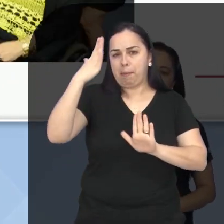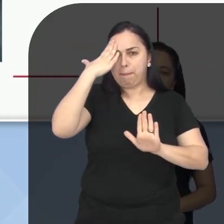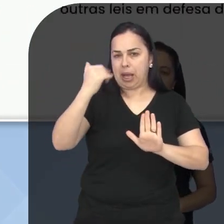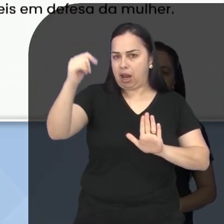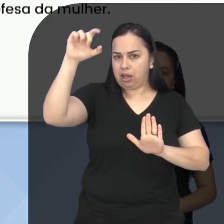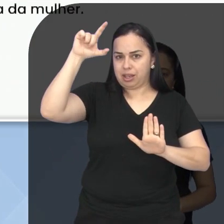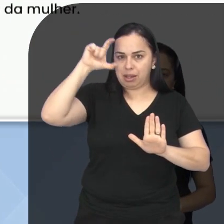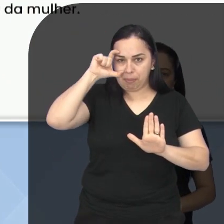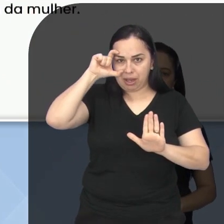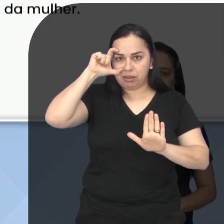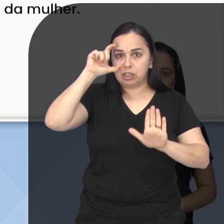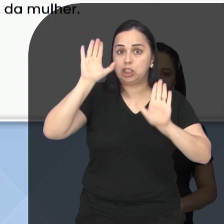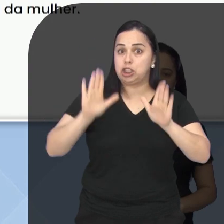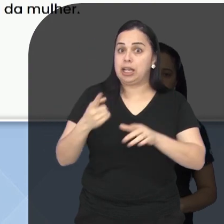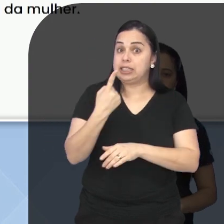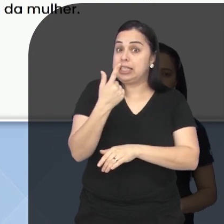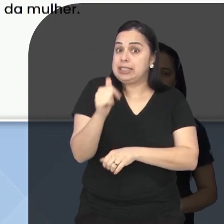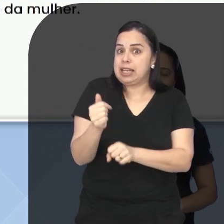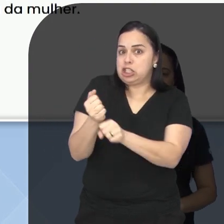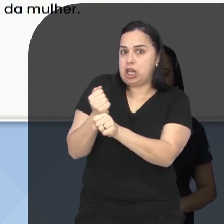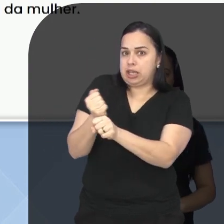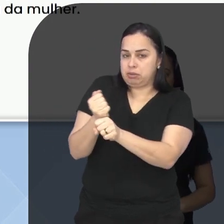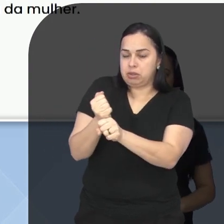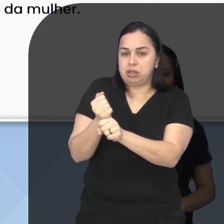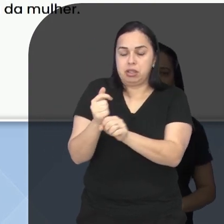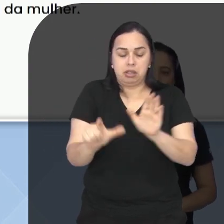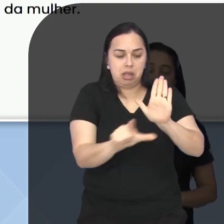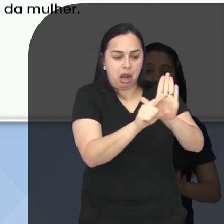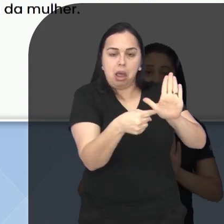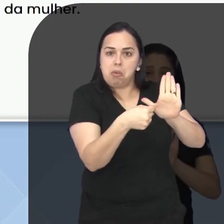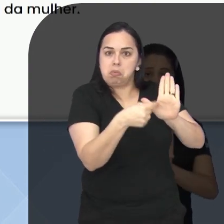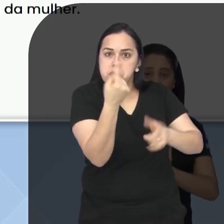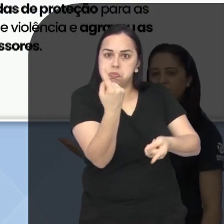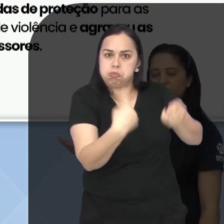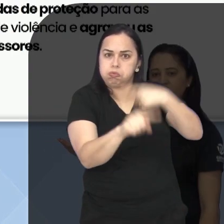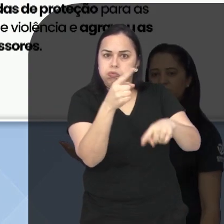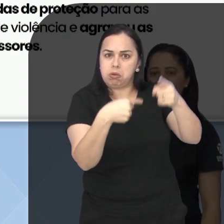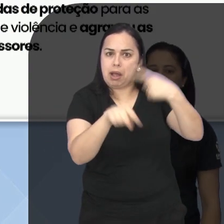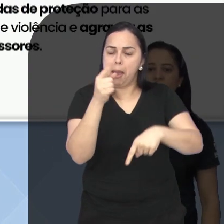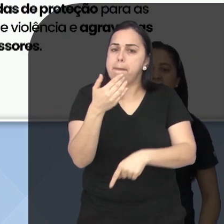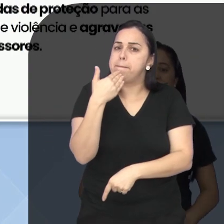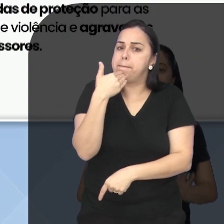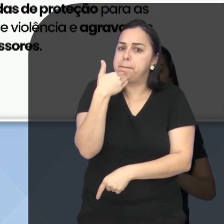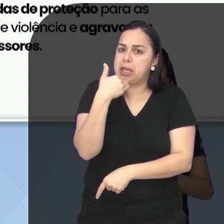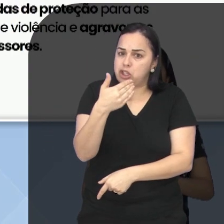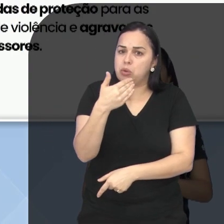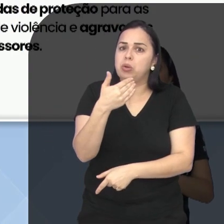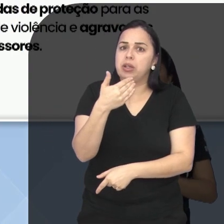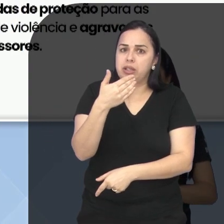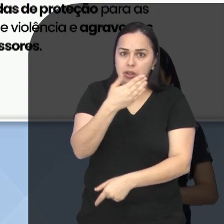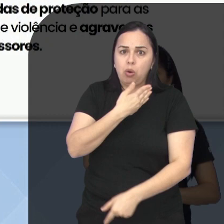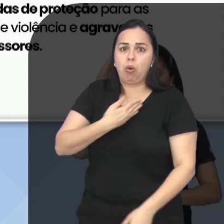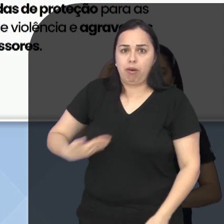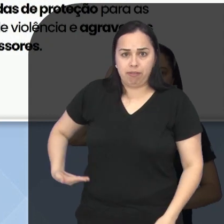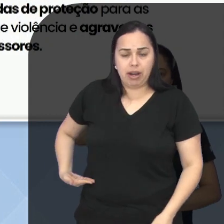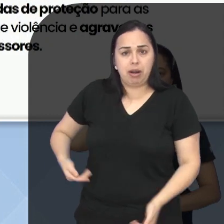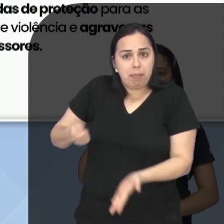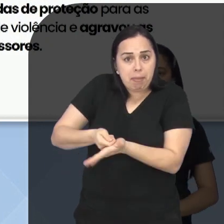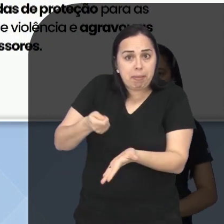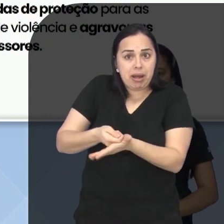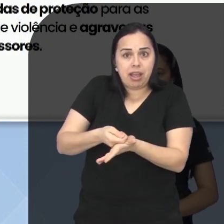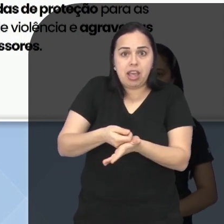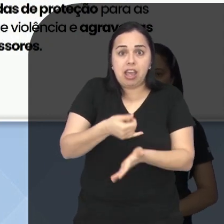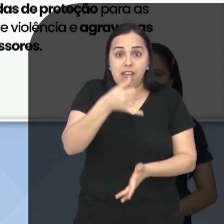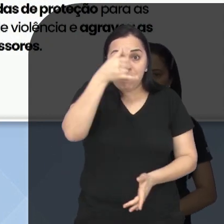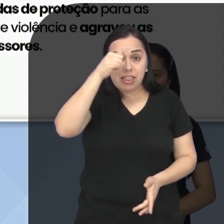que completou 17 anos. Amélia destacou avanços da legislação e cobrou medidas efetivas do poder público